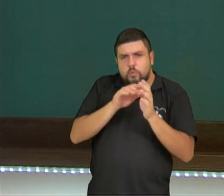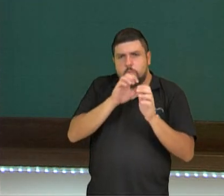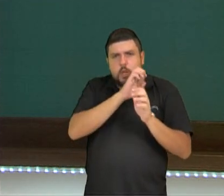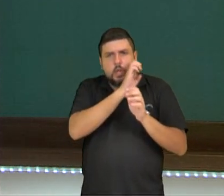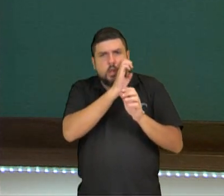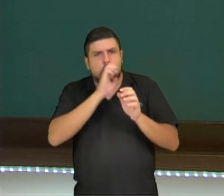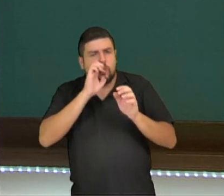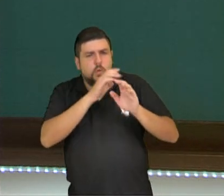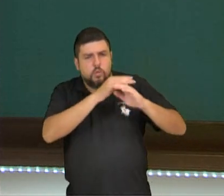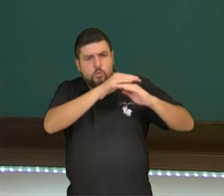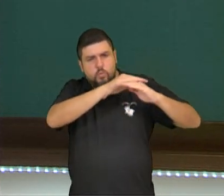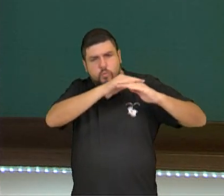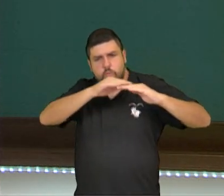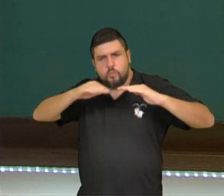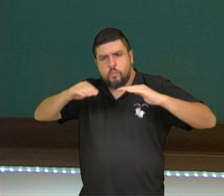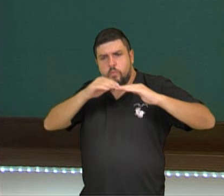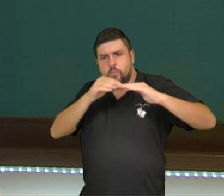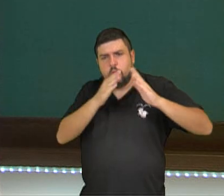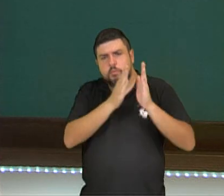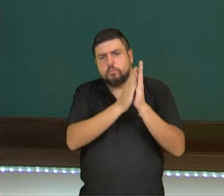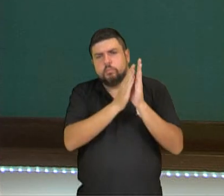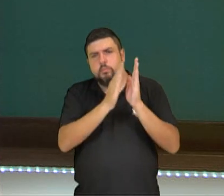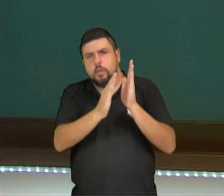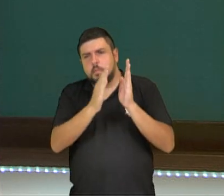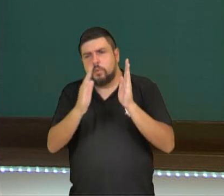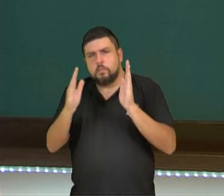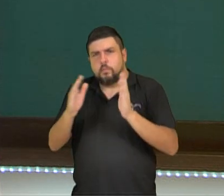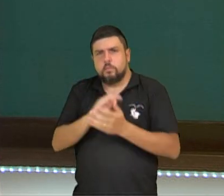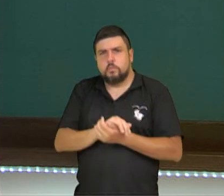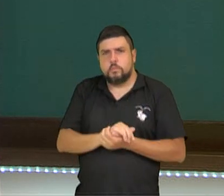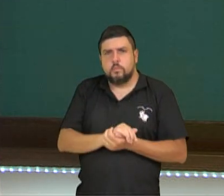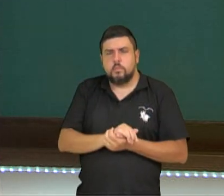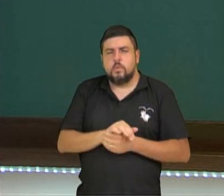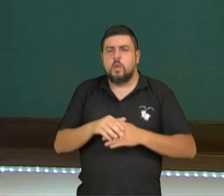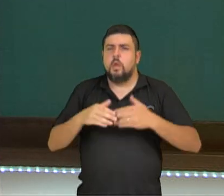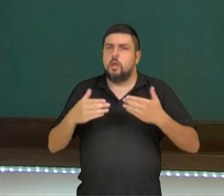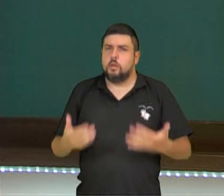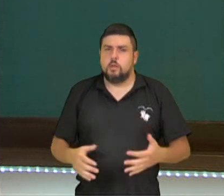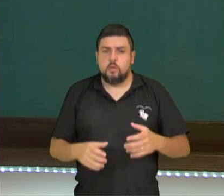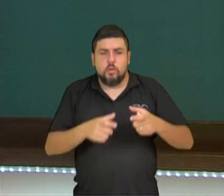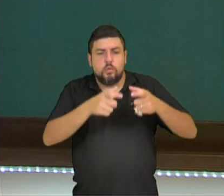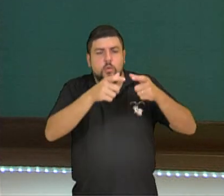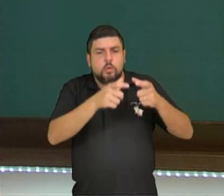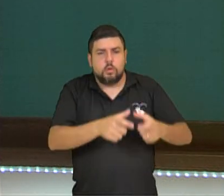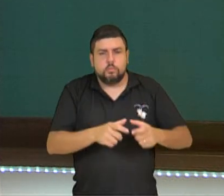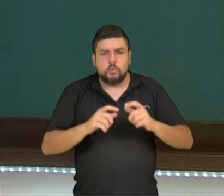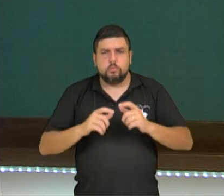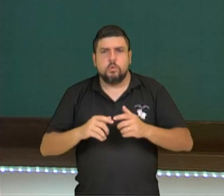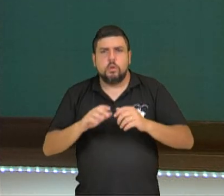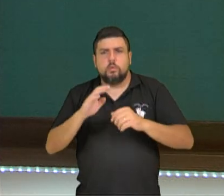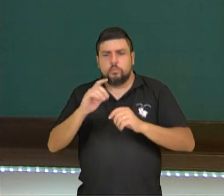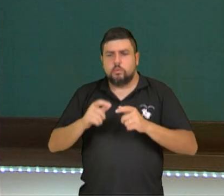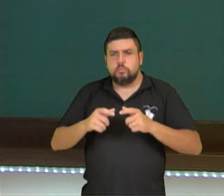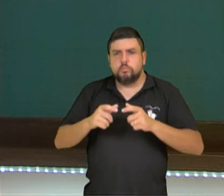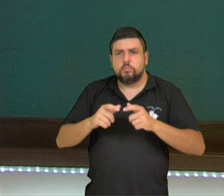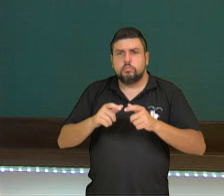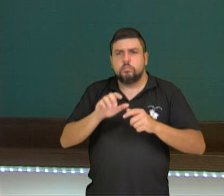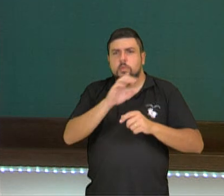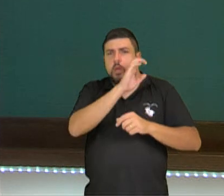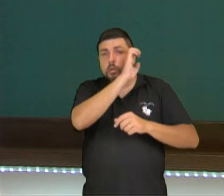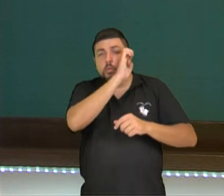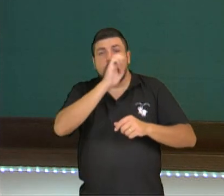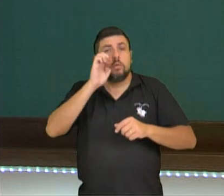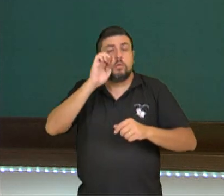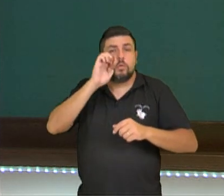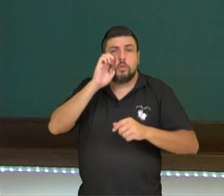Equador. Então, lugares diferentes estão a diferentes distâncias em relação ao Equador. Por isso eu tenho